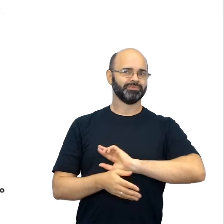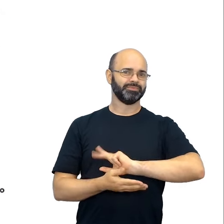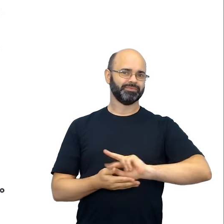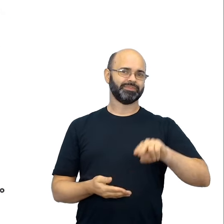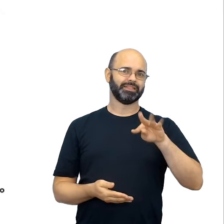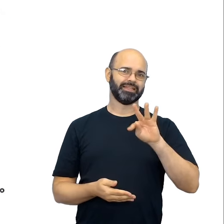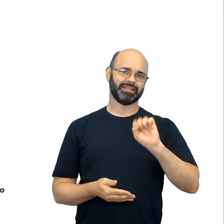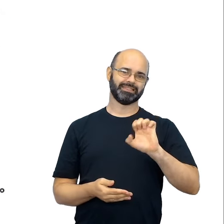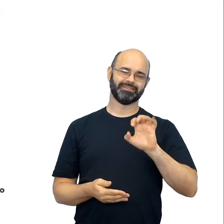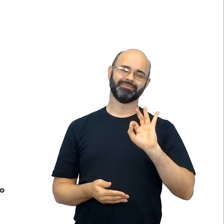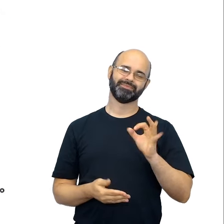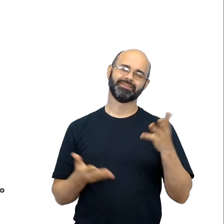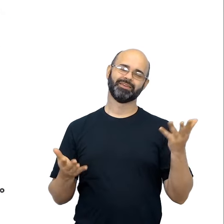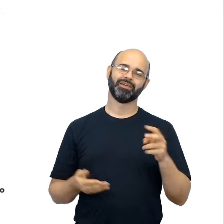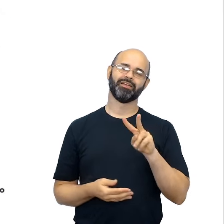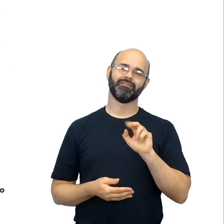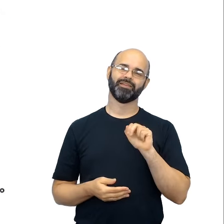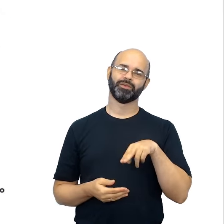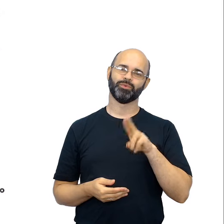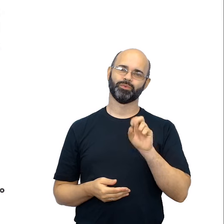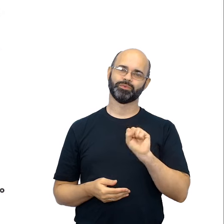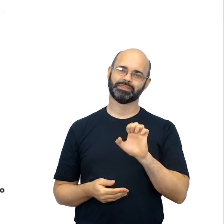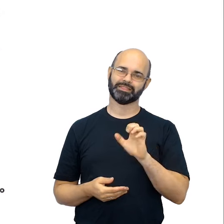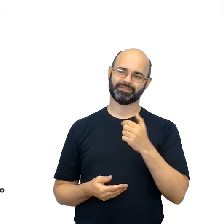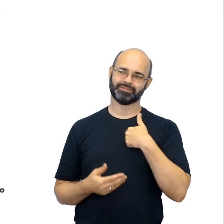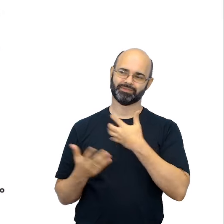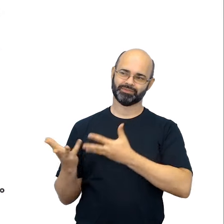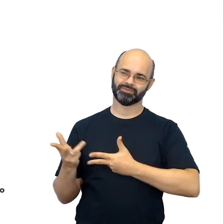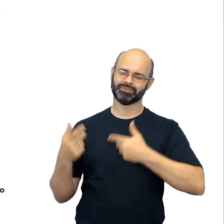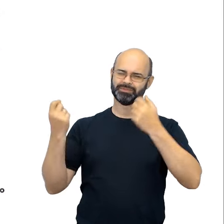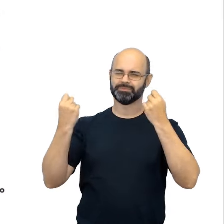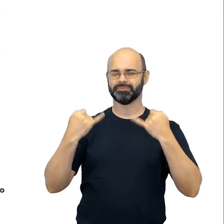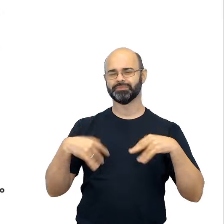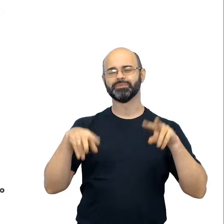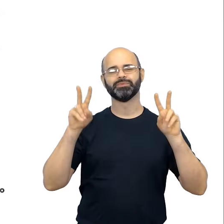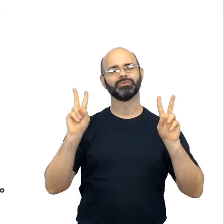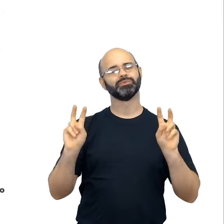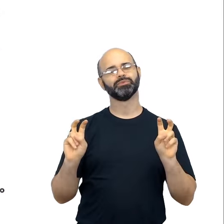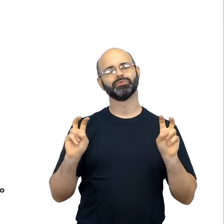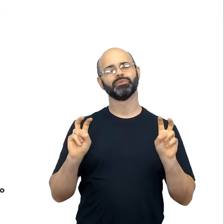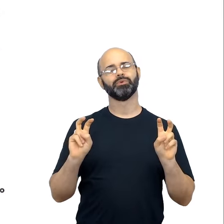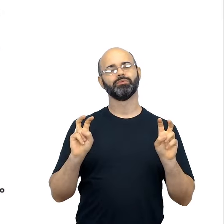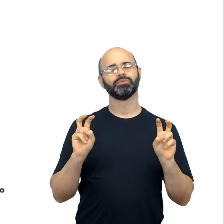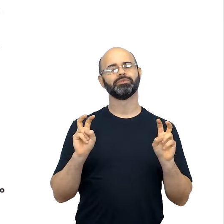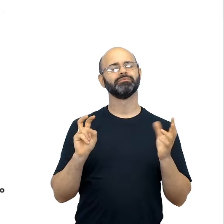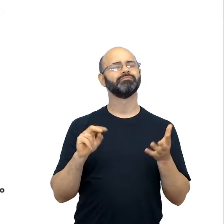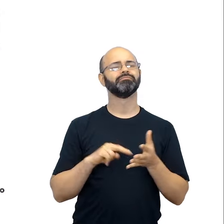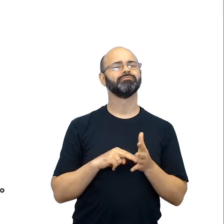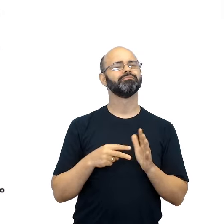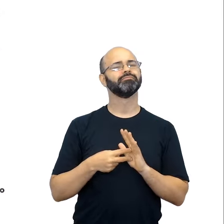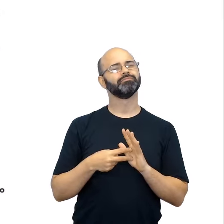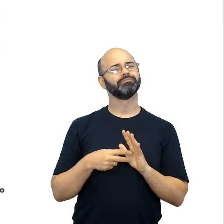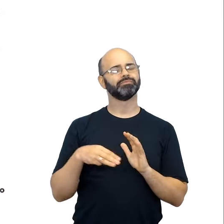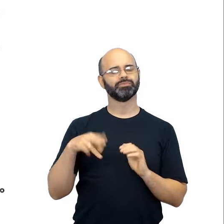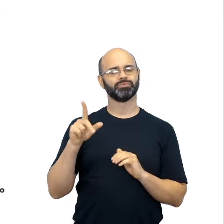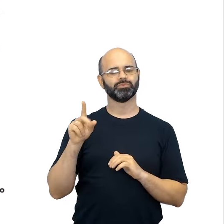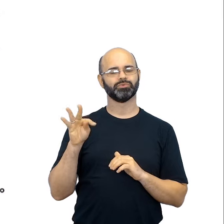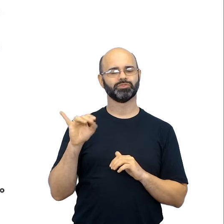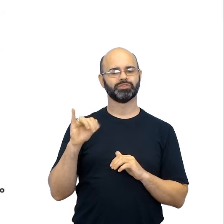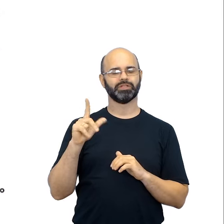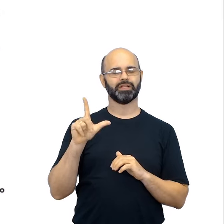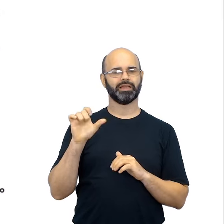chamo a Vanuzi para nos auxiliar nessa questão da explicação sobre o que é multiletramento, alguns exemplos,